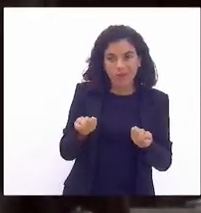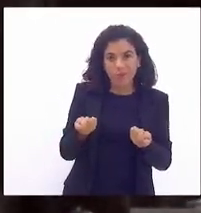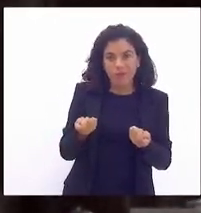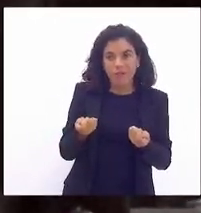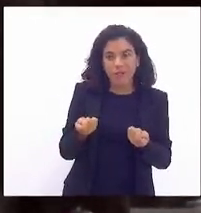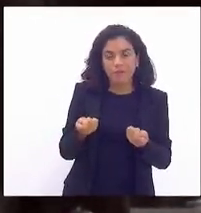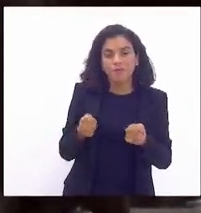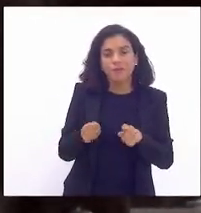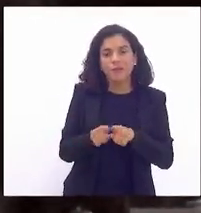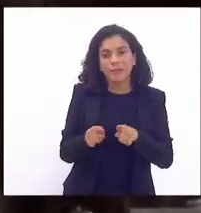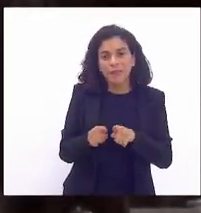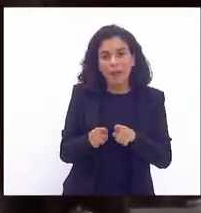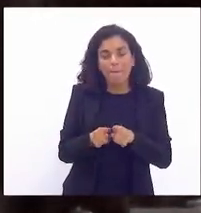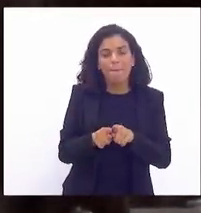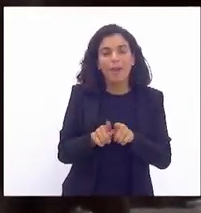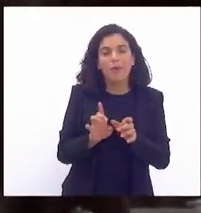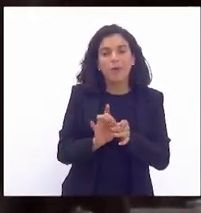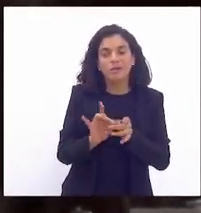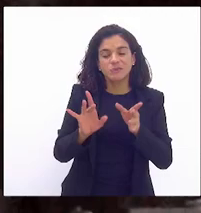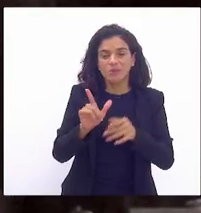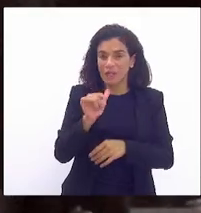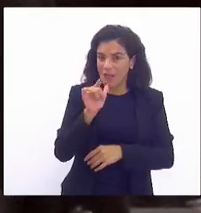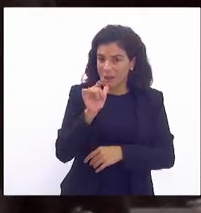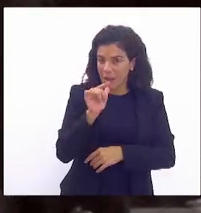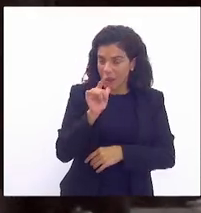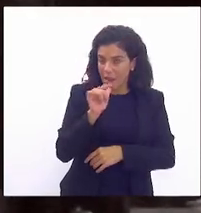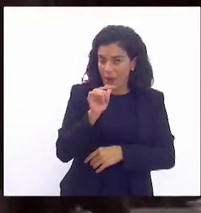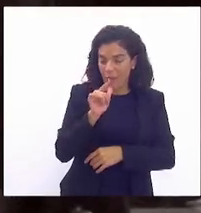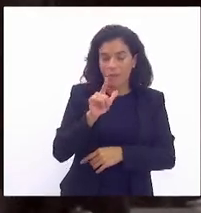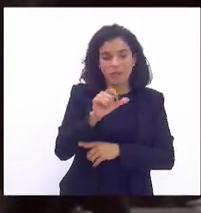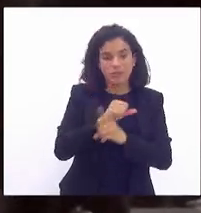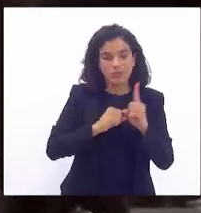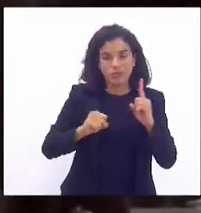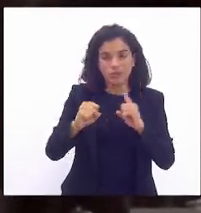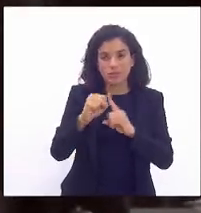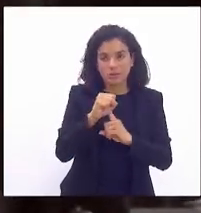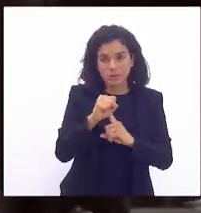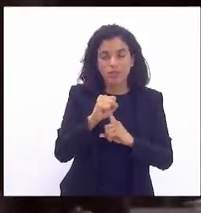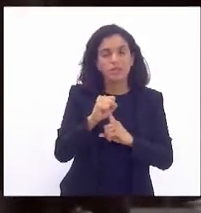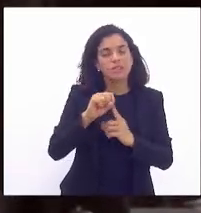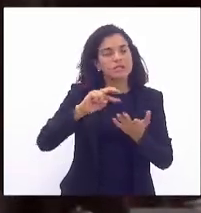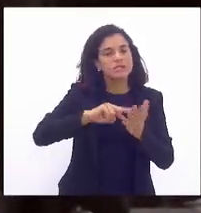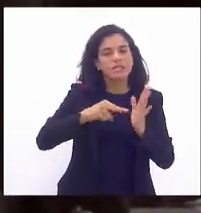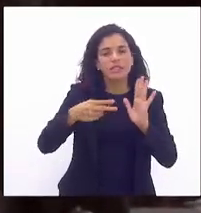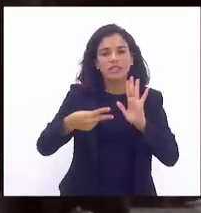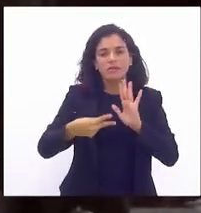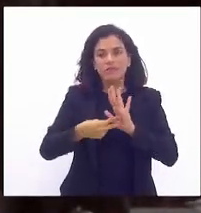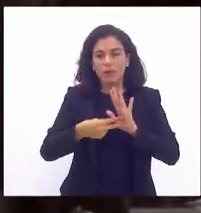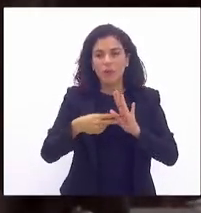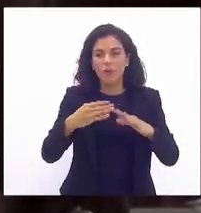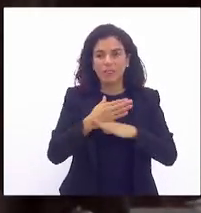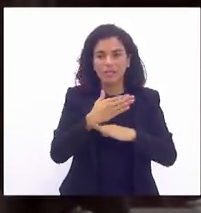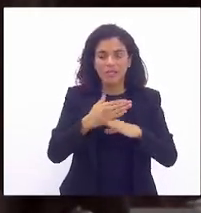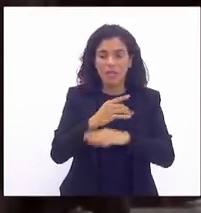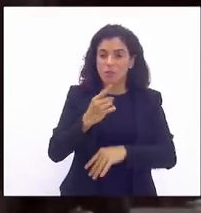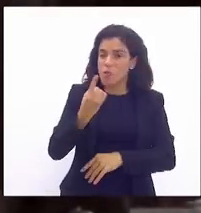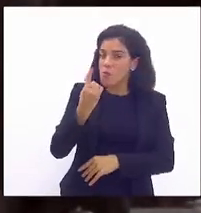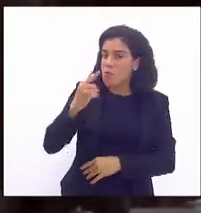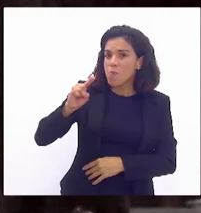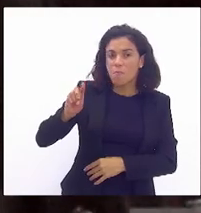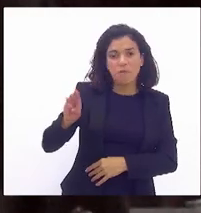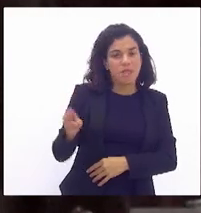um aumento da disponibilidade hídrica para a sociedade, que corresponde a uma cidade com 1 milhão de